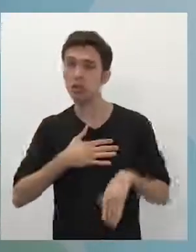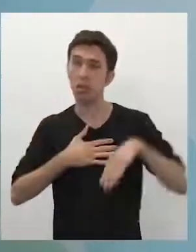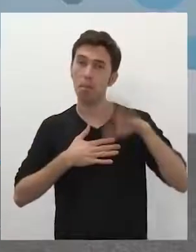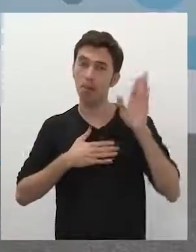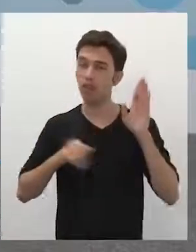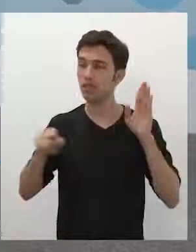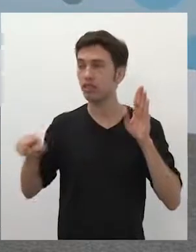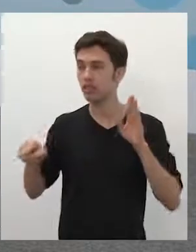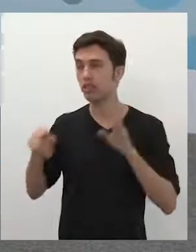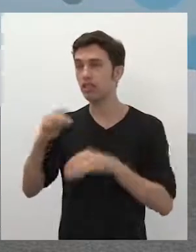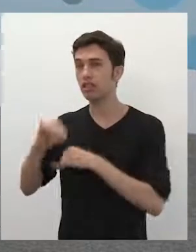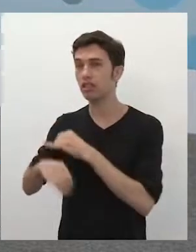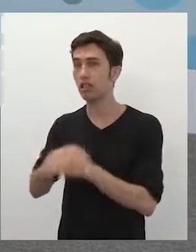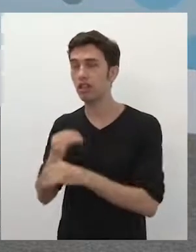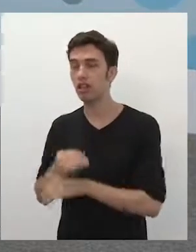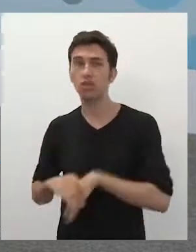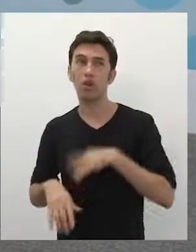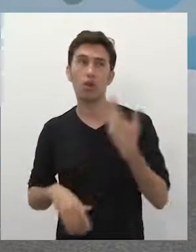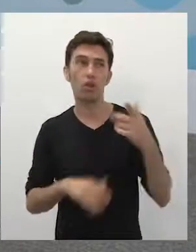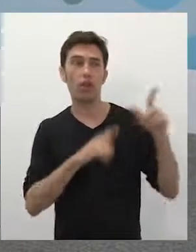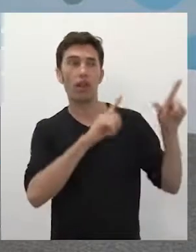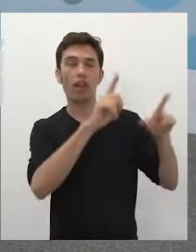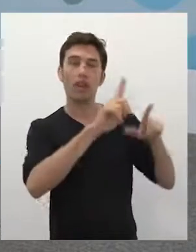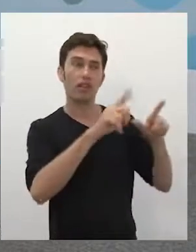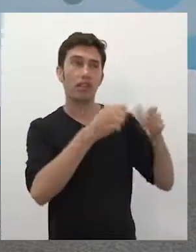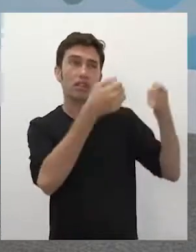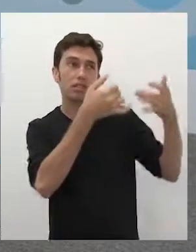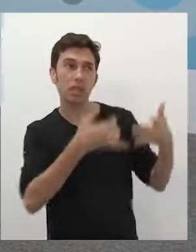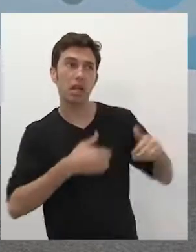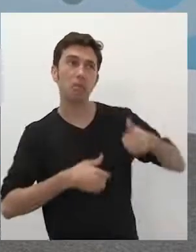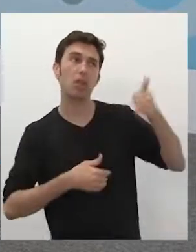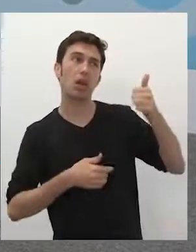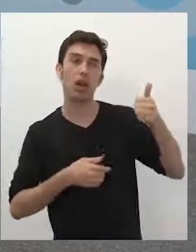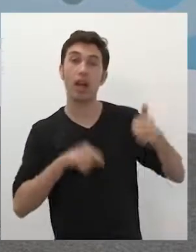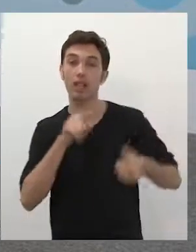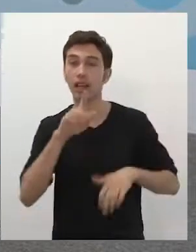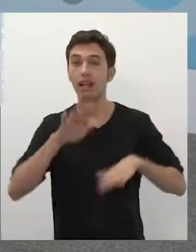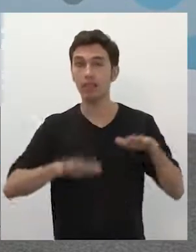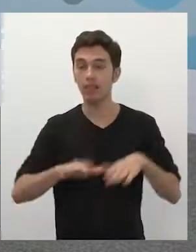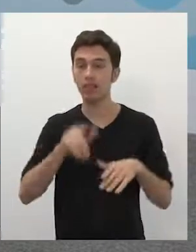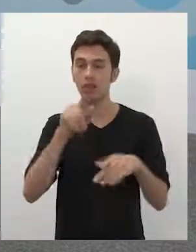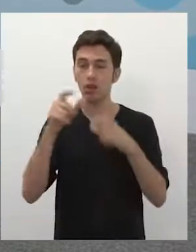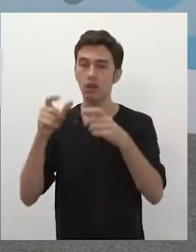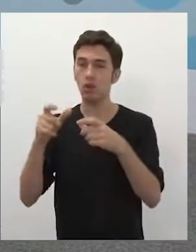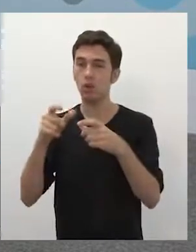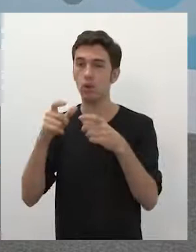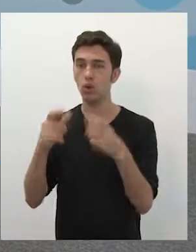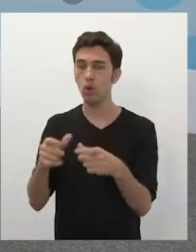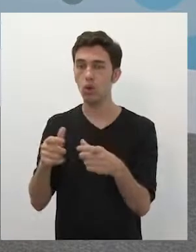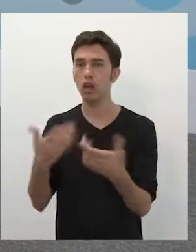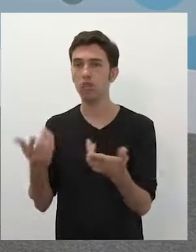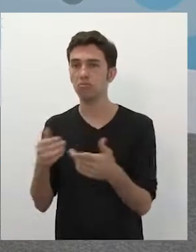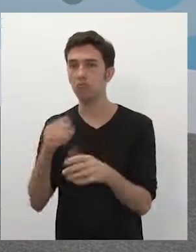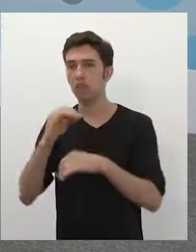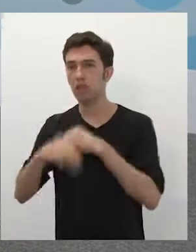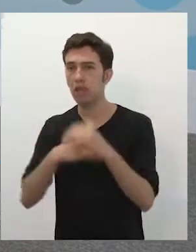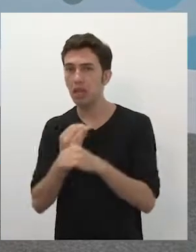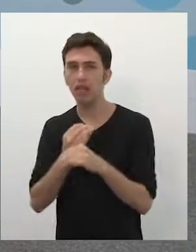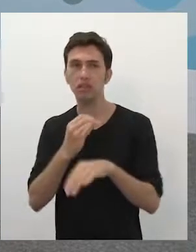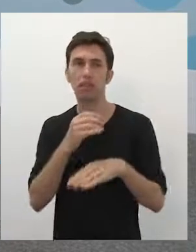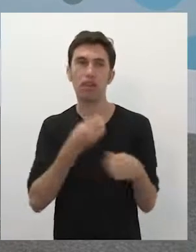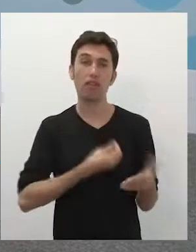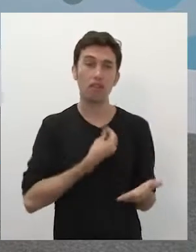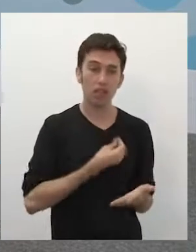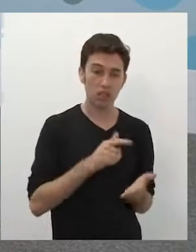lá a informação é dada de uma forma mais leve. Sim. Então também tem essa questão, né? Uhum. E é interessante a gente pensar na